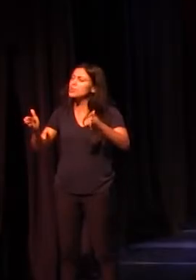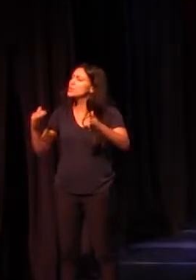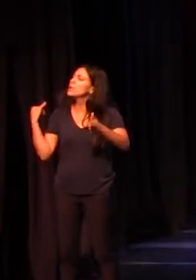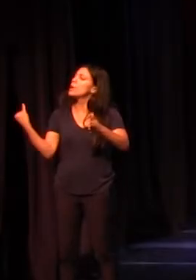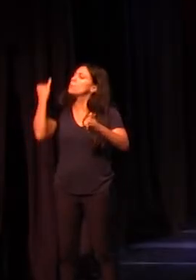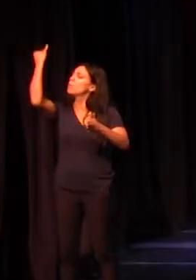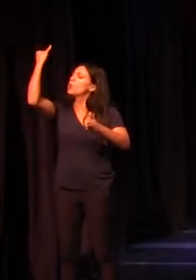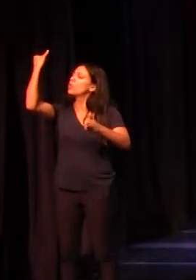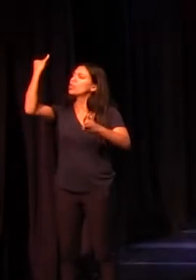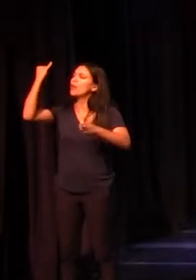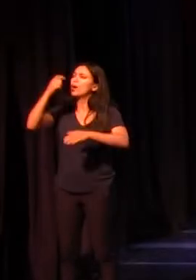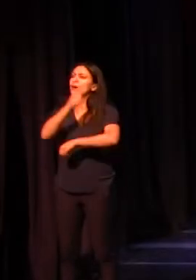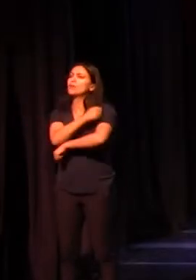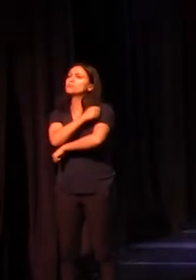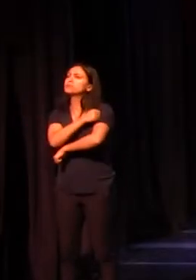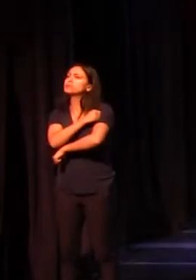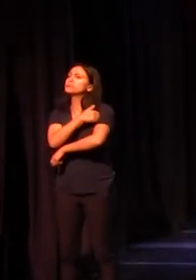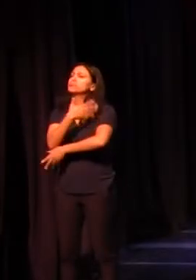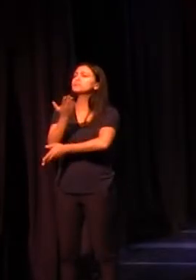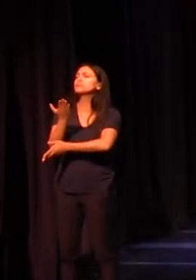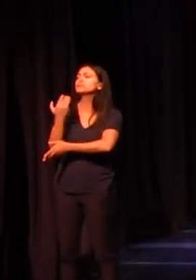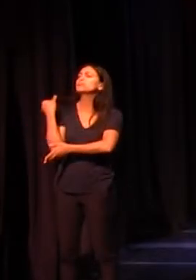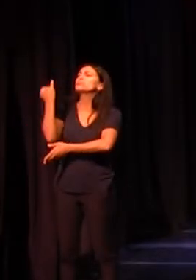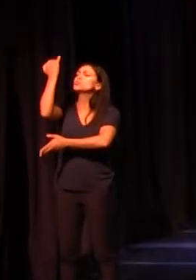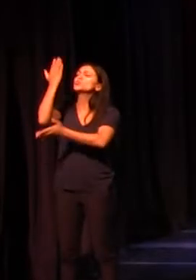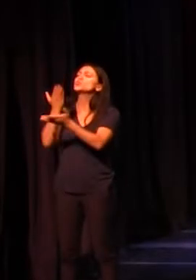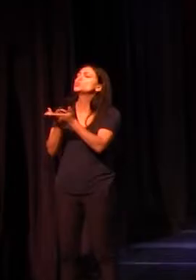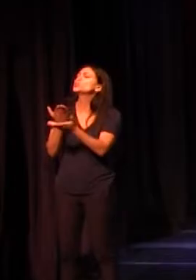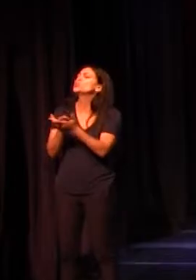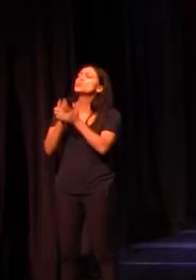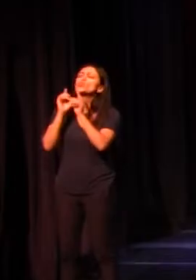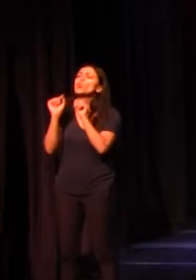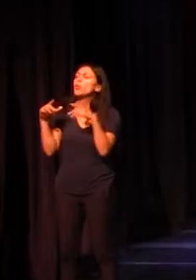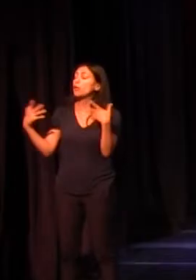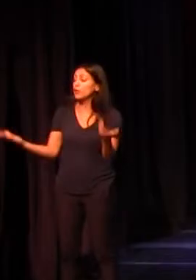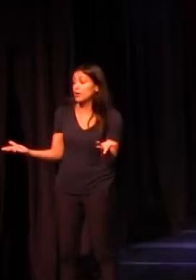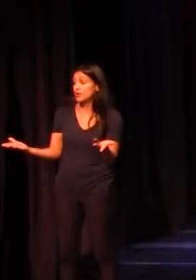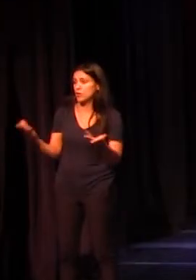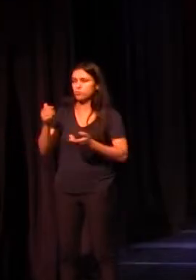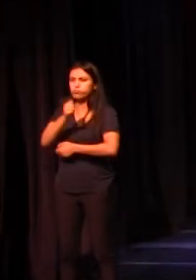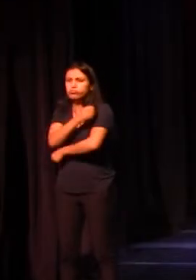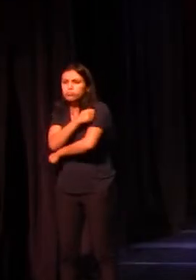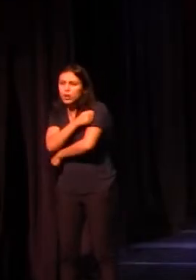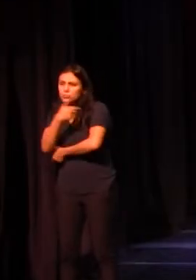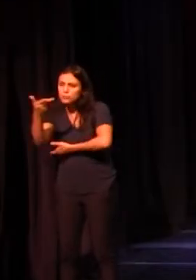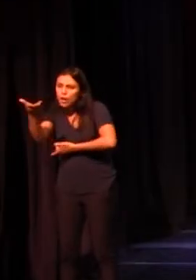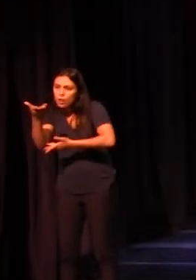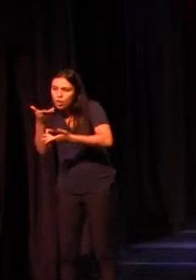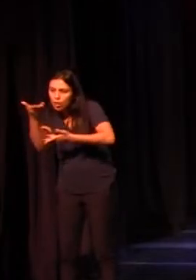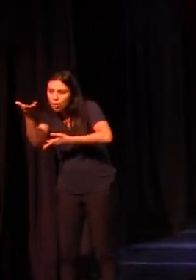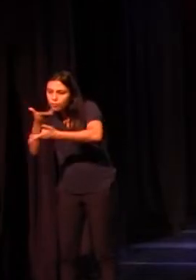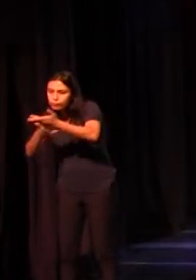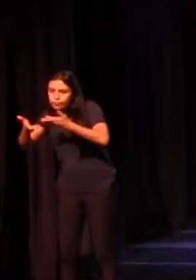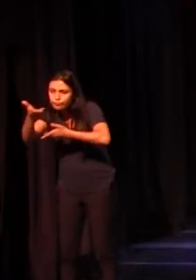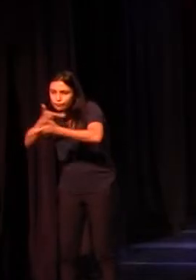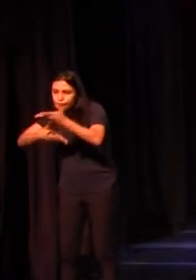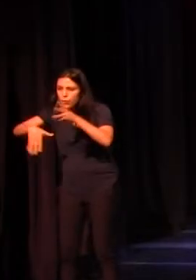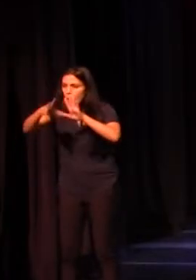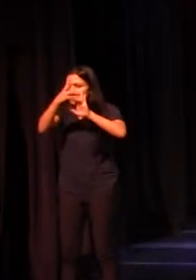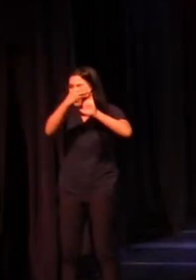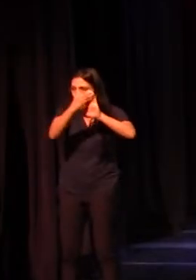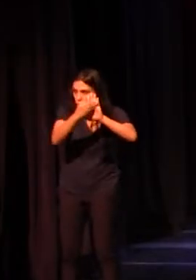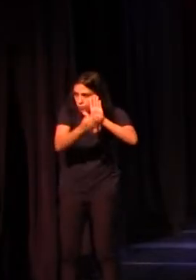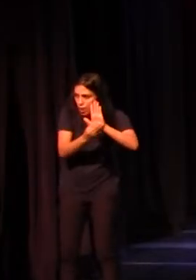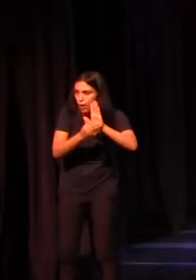estudos que estão aí, estão nos dizendo, então, isso tudo foi, a gente trouxe para dentro